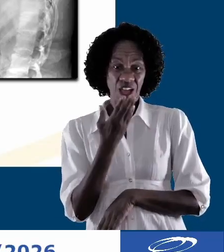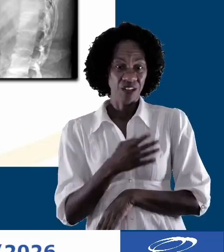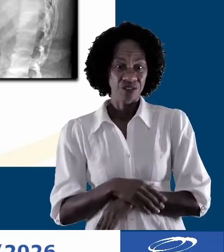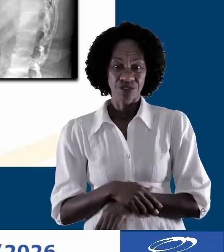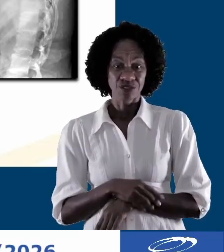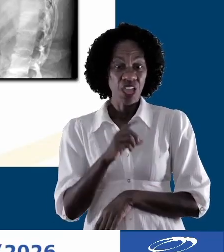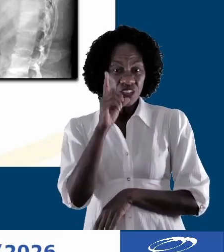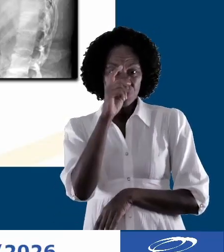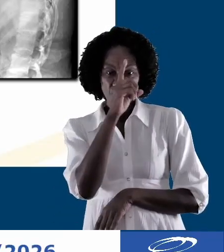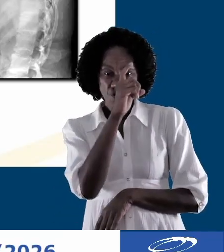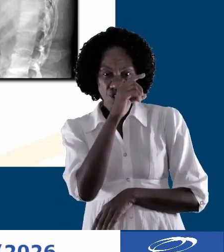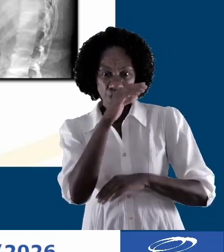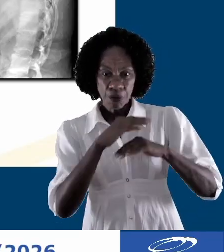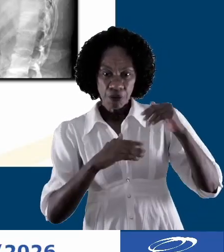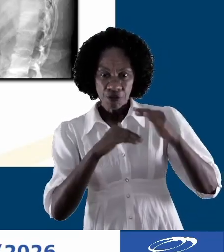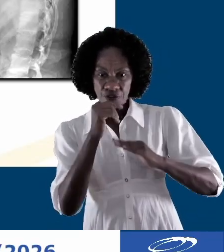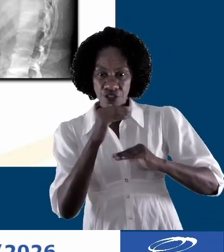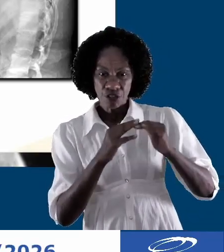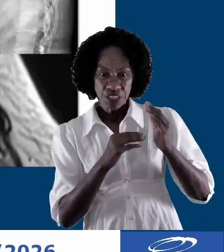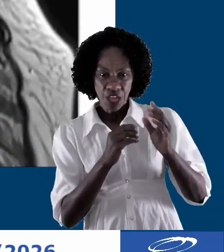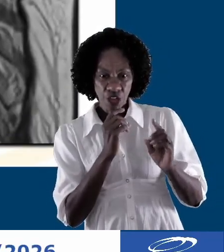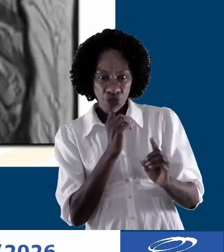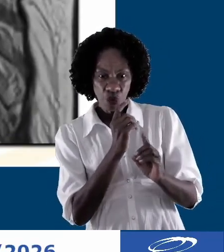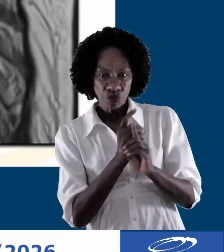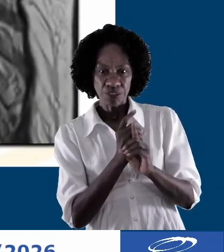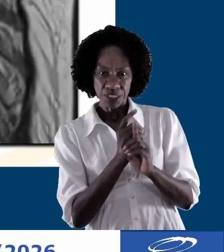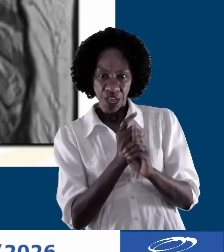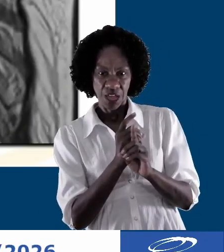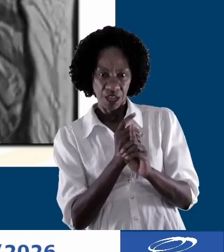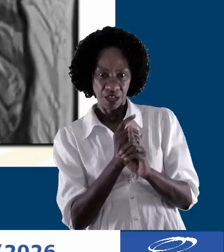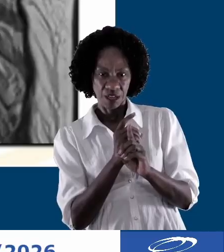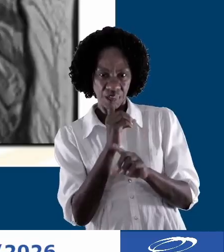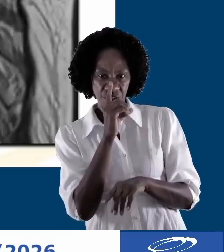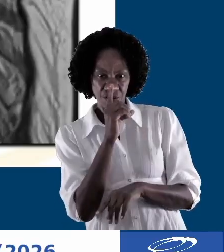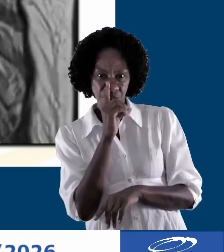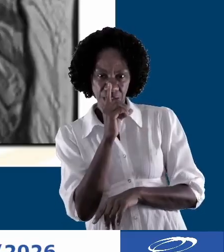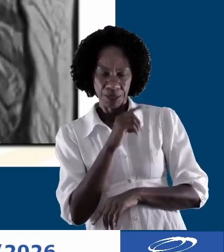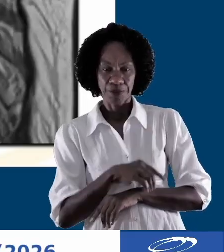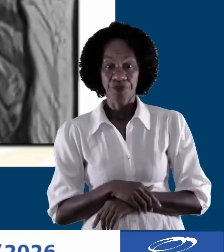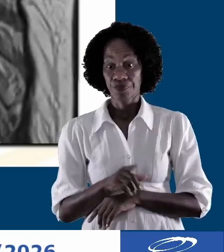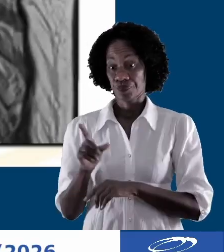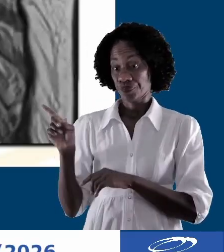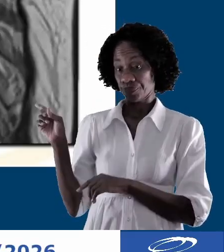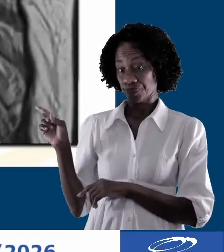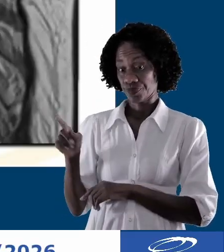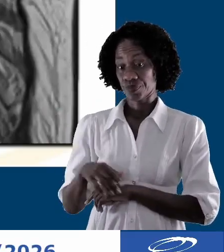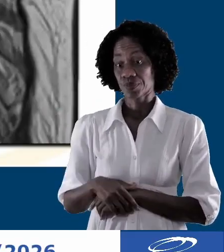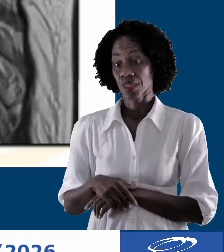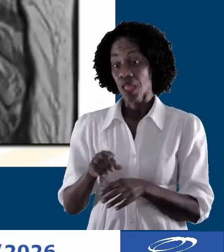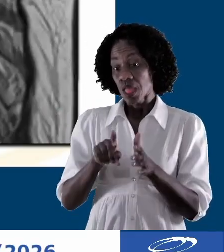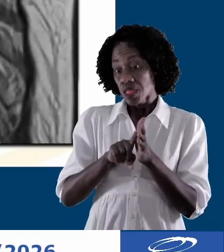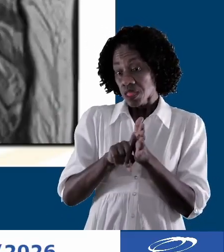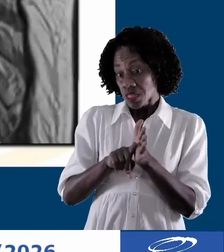às vezes, ver as alterações na tuberculose. Isso aqui é um caso de exames no mesmo